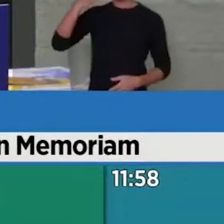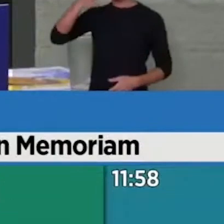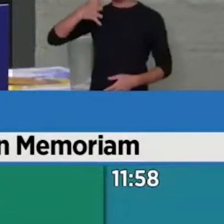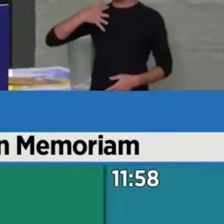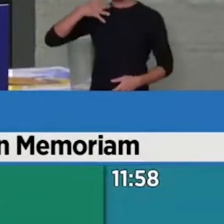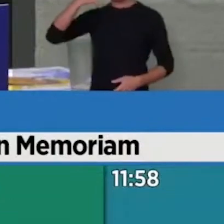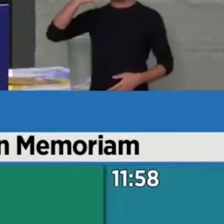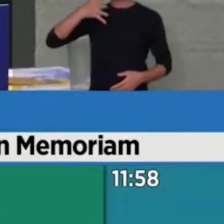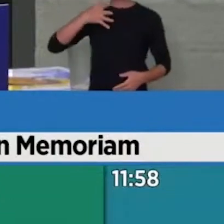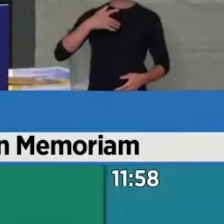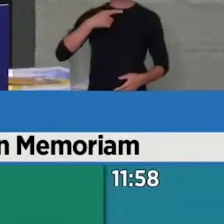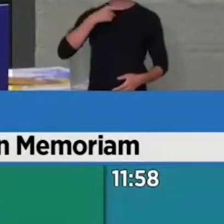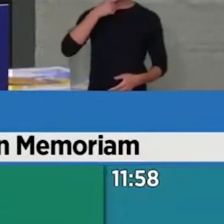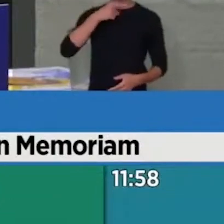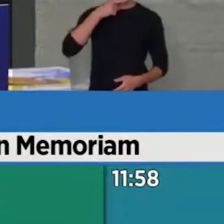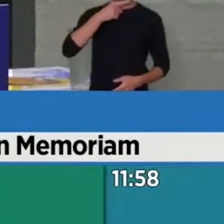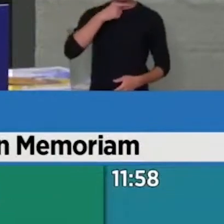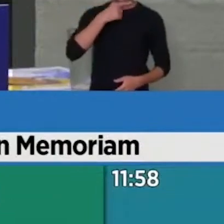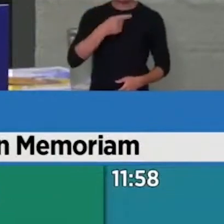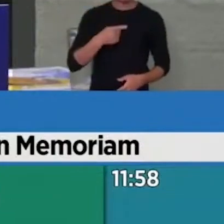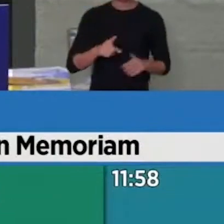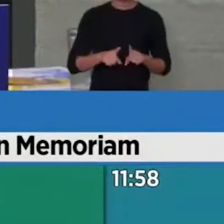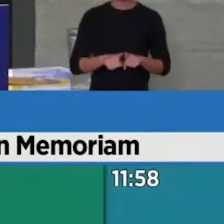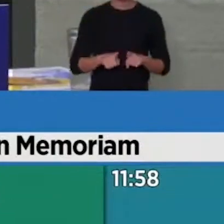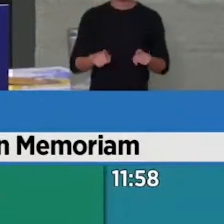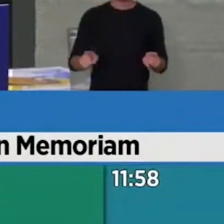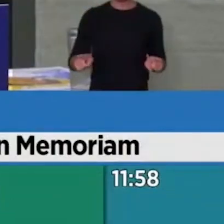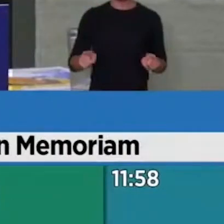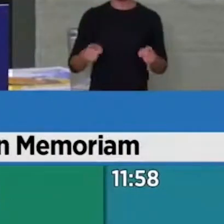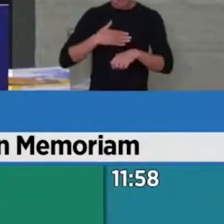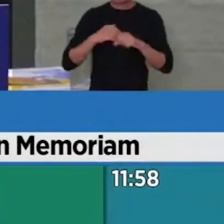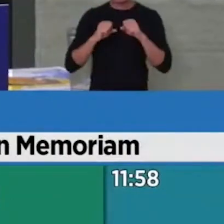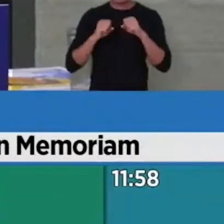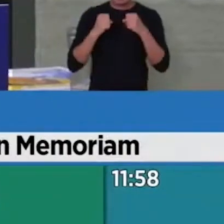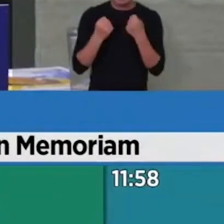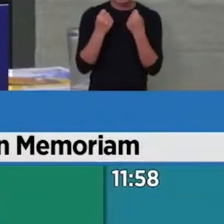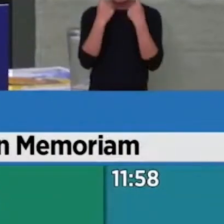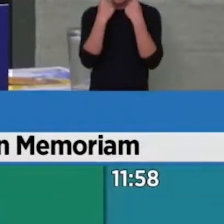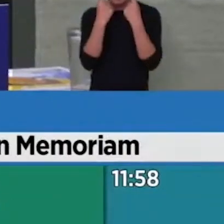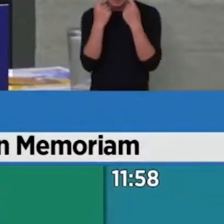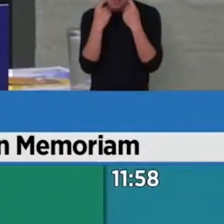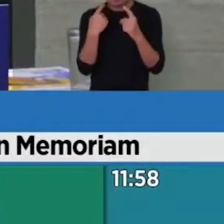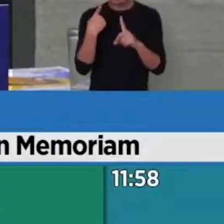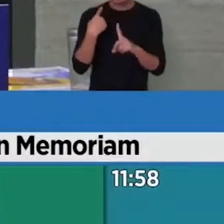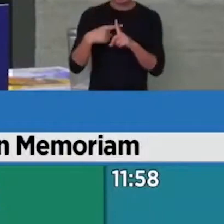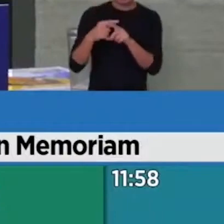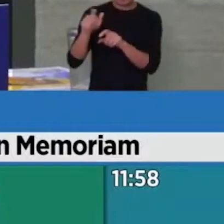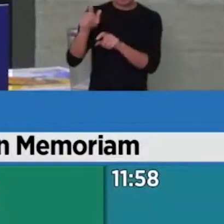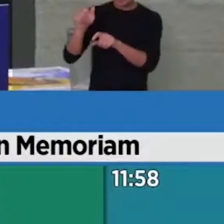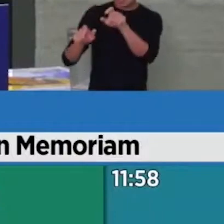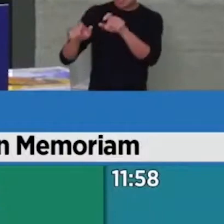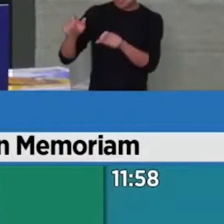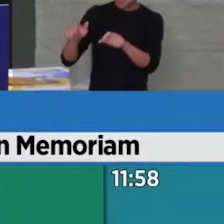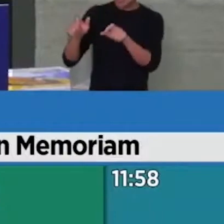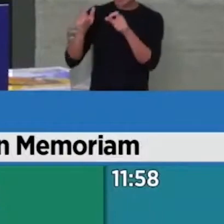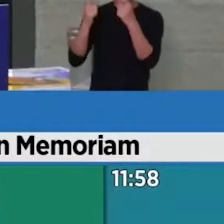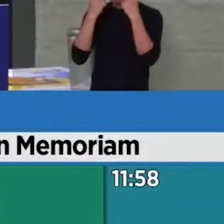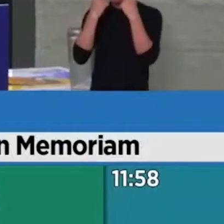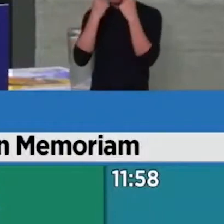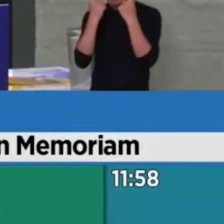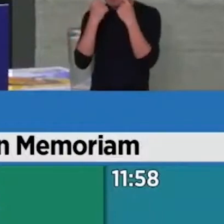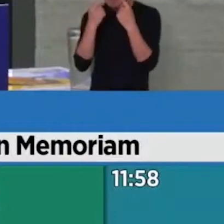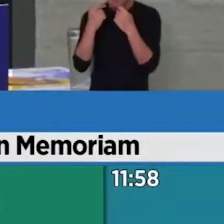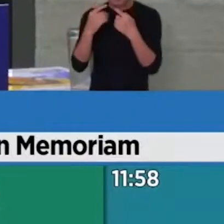discurso, mas eu também não quero chorar, porque eles não merecem nossas lágrimas, mas o